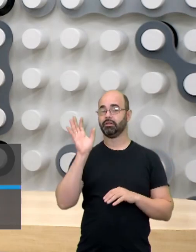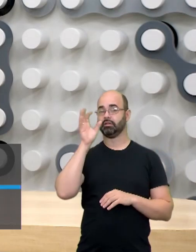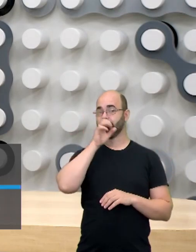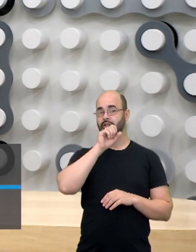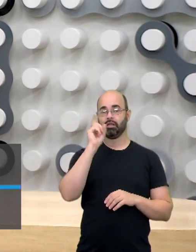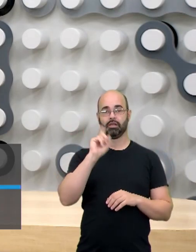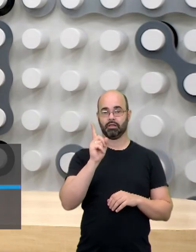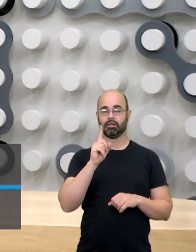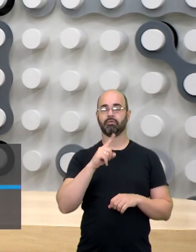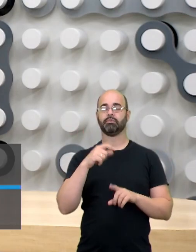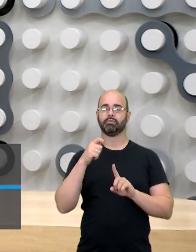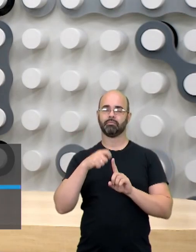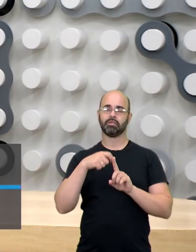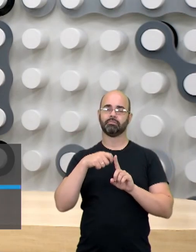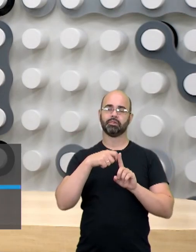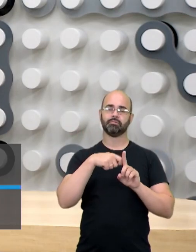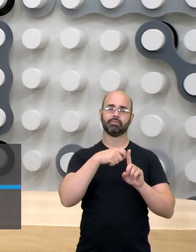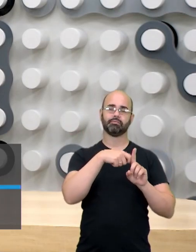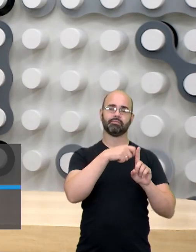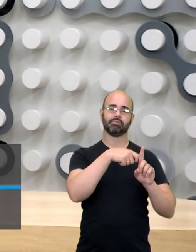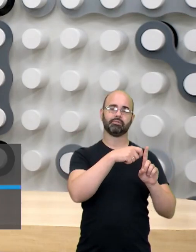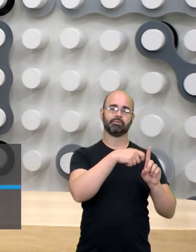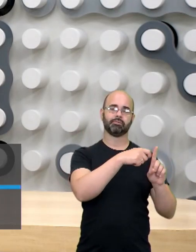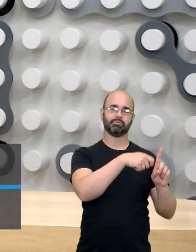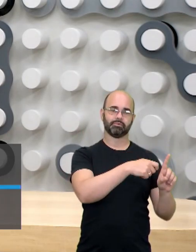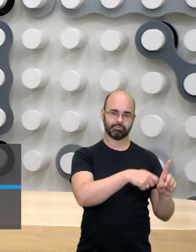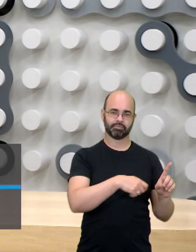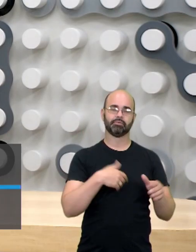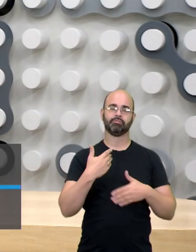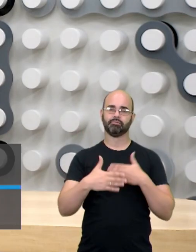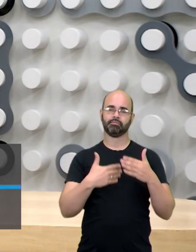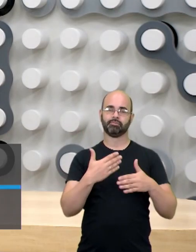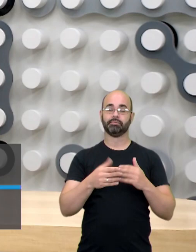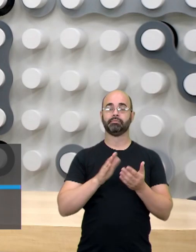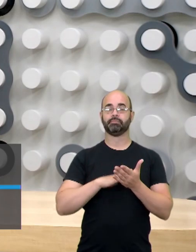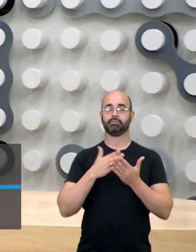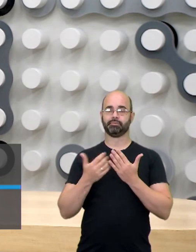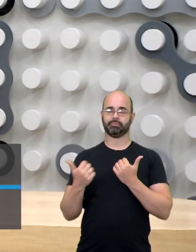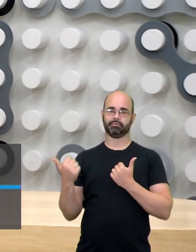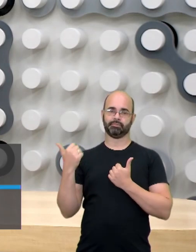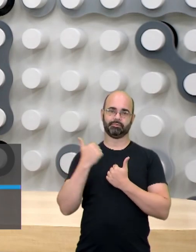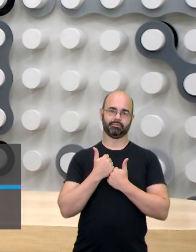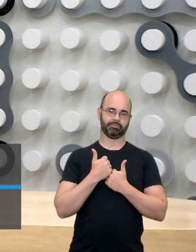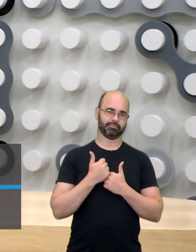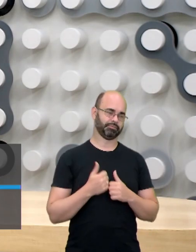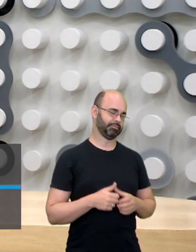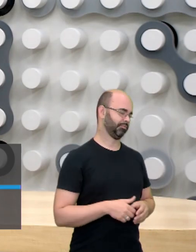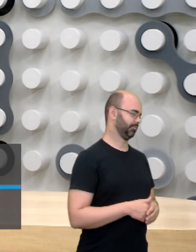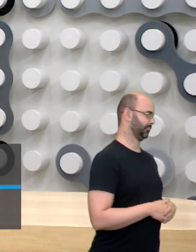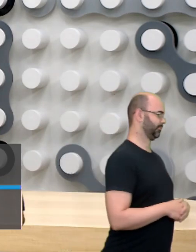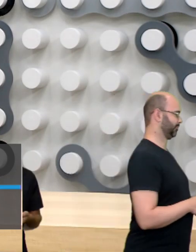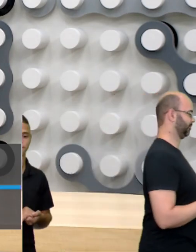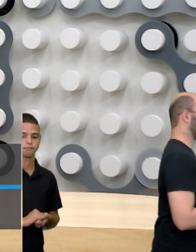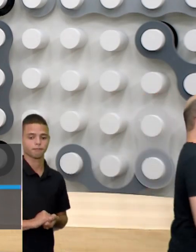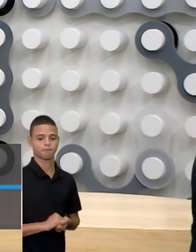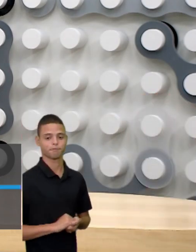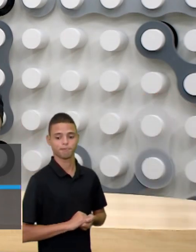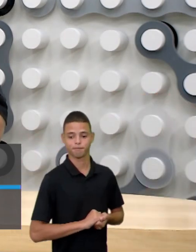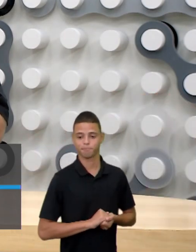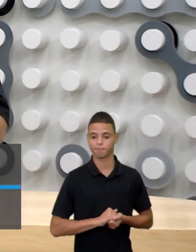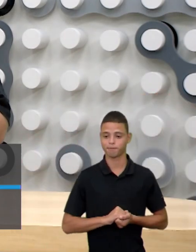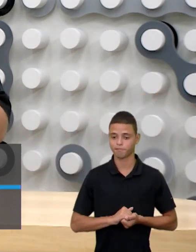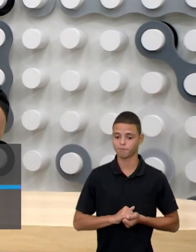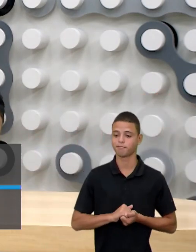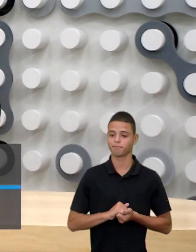Ele leva alguns meses para aparecer e o reflexo vocês viram. Em todas as regiões do Brasil, a renda média